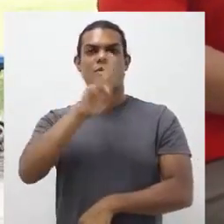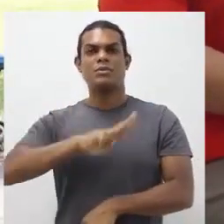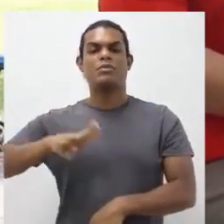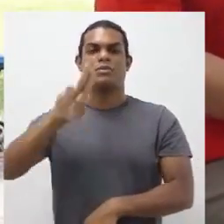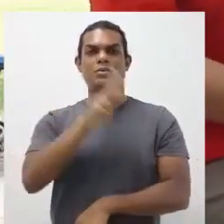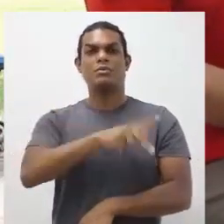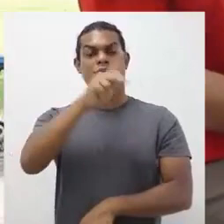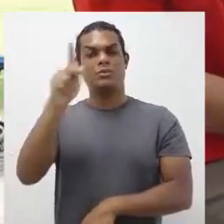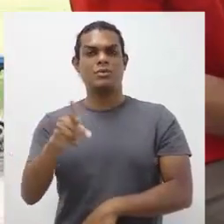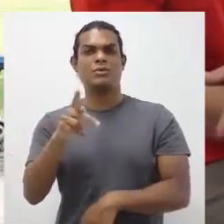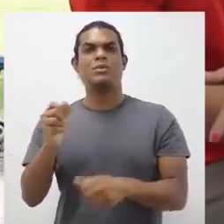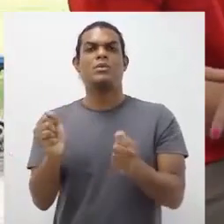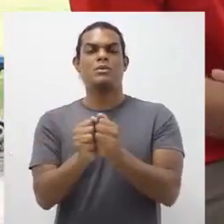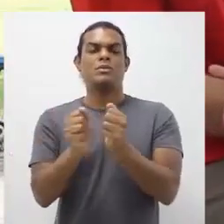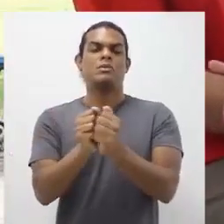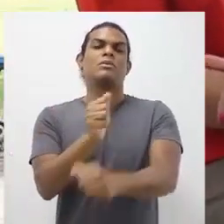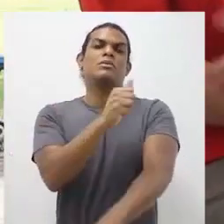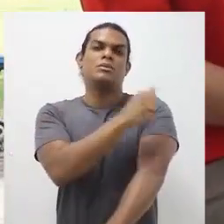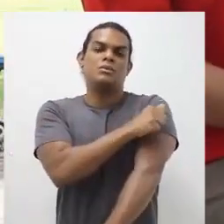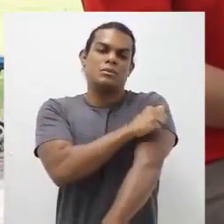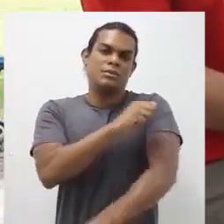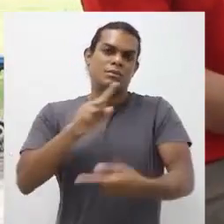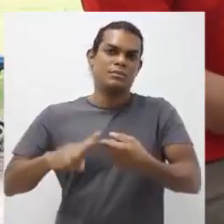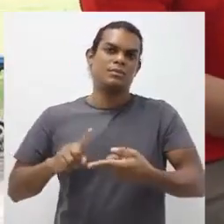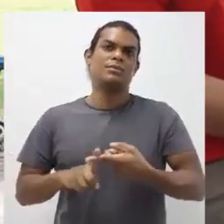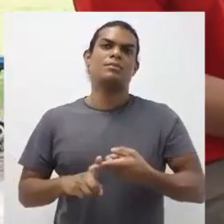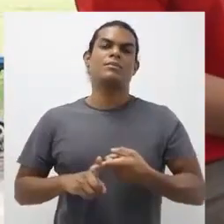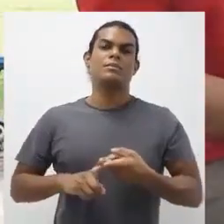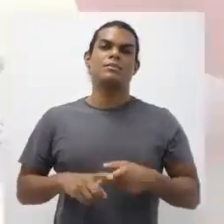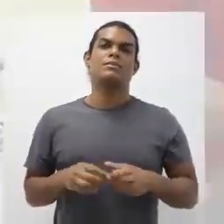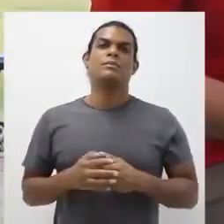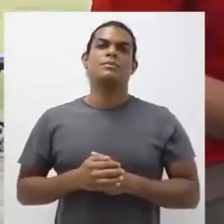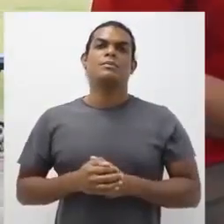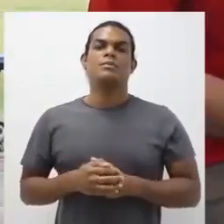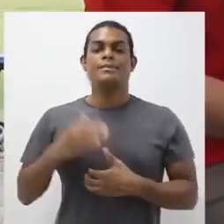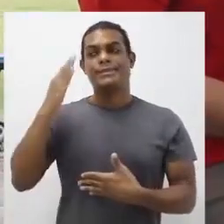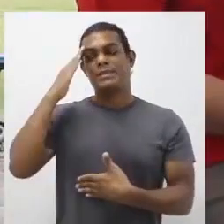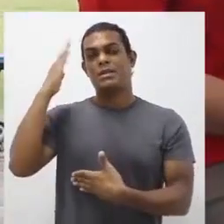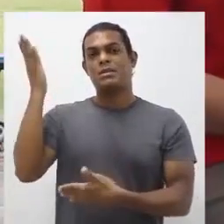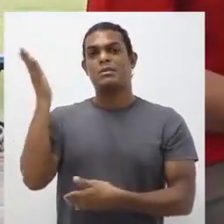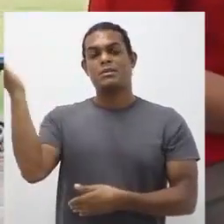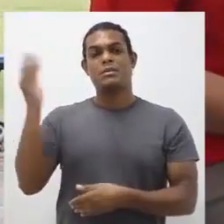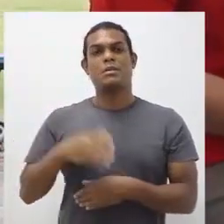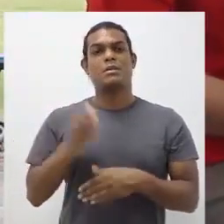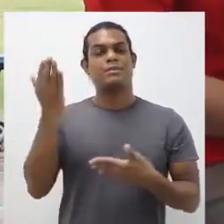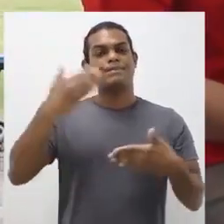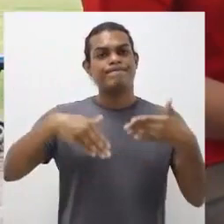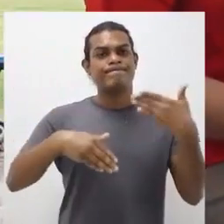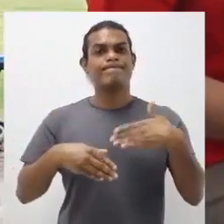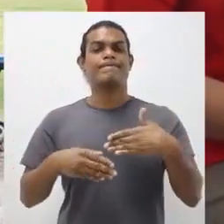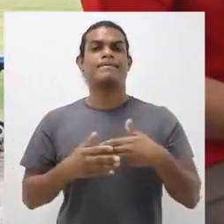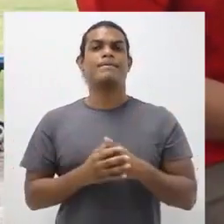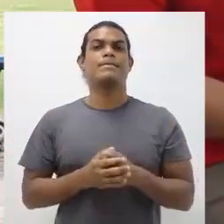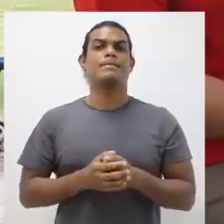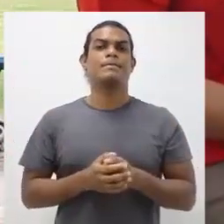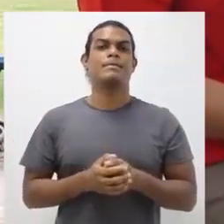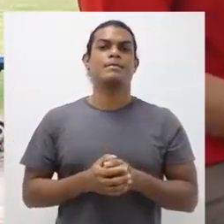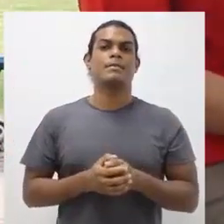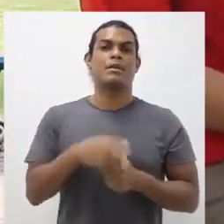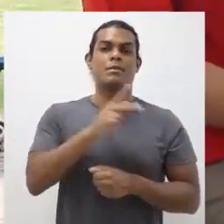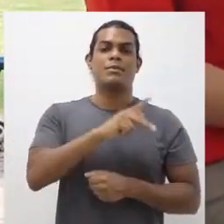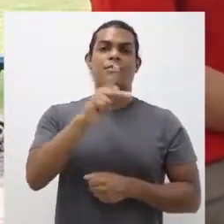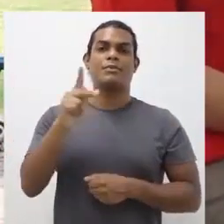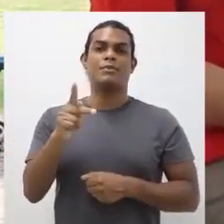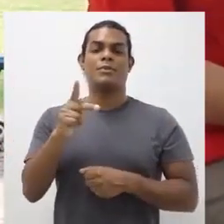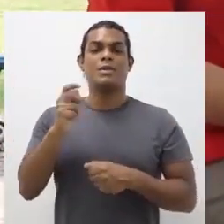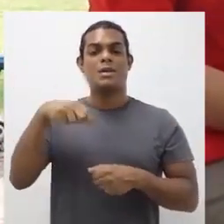com os professores e com os estudantes. Isso foi ótimo, essas duas abordagens. Então, queremos agradecer a participação da professora Flávia na